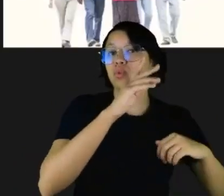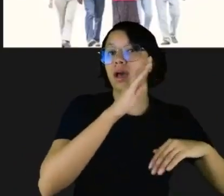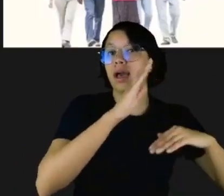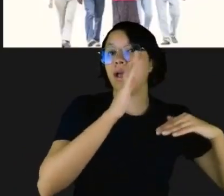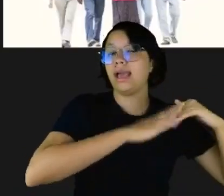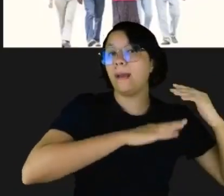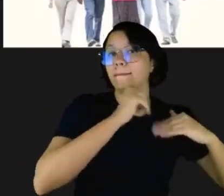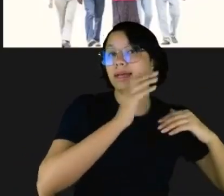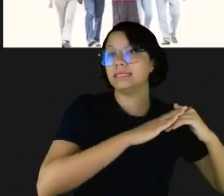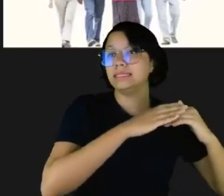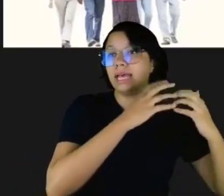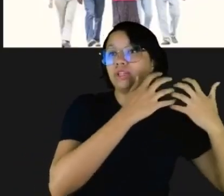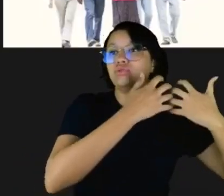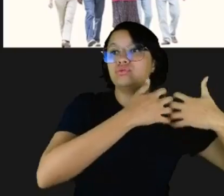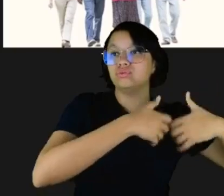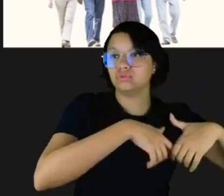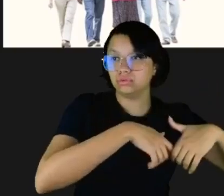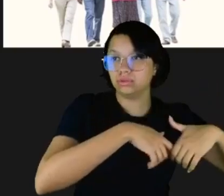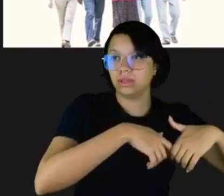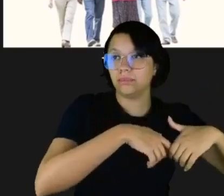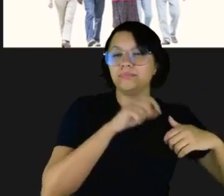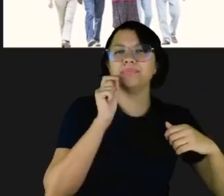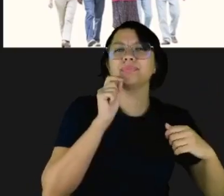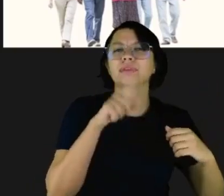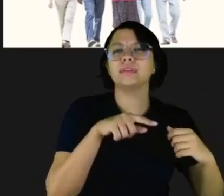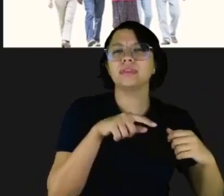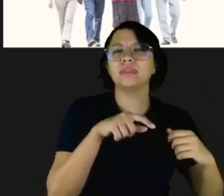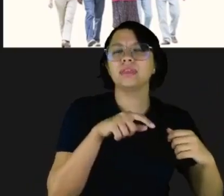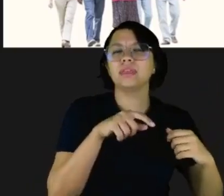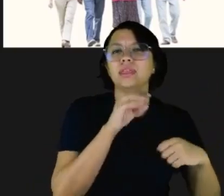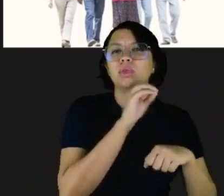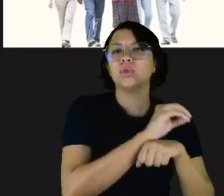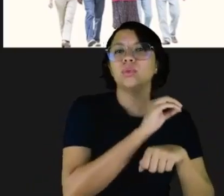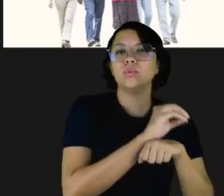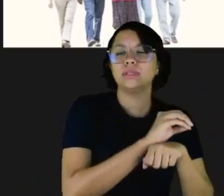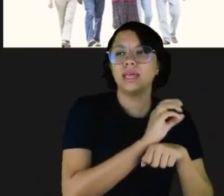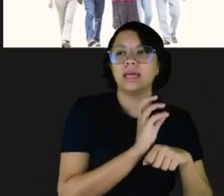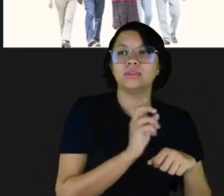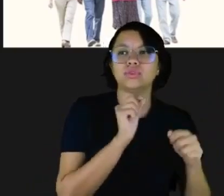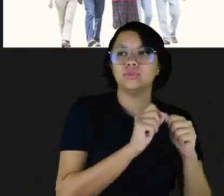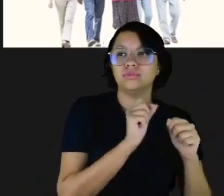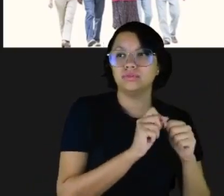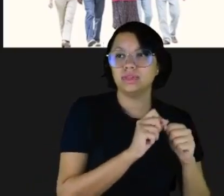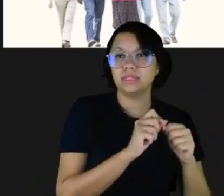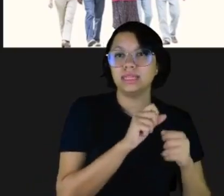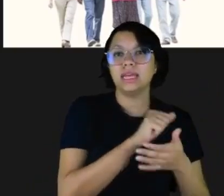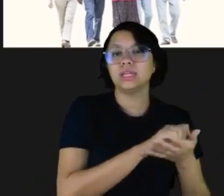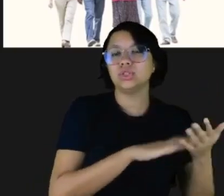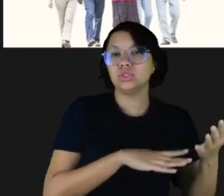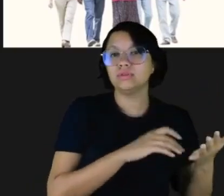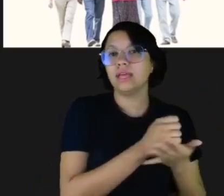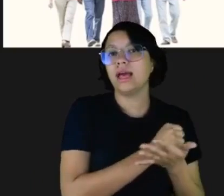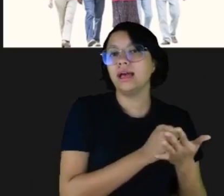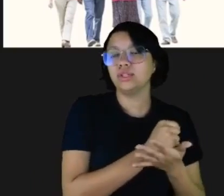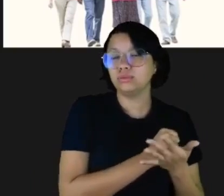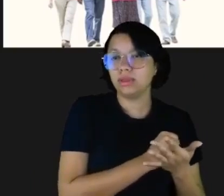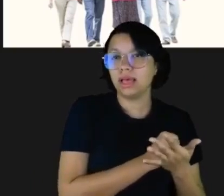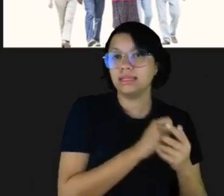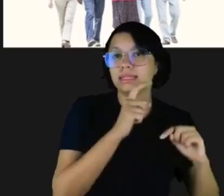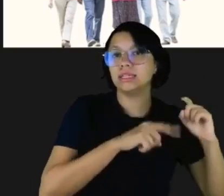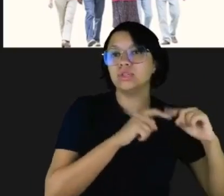lá, a definição, a capacidade funcional, manutenção de realizar as atividades básicas e